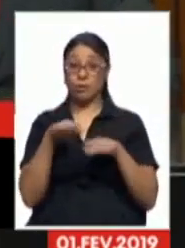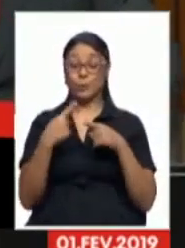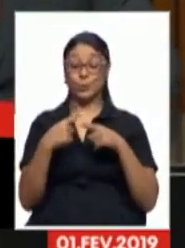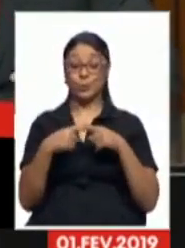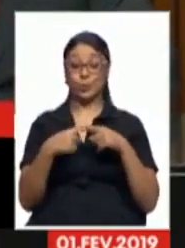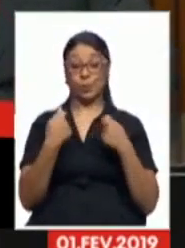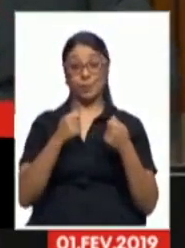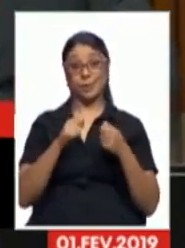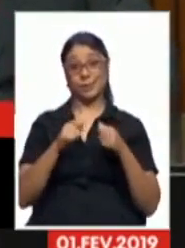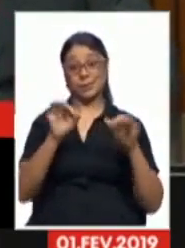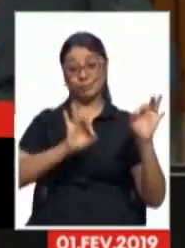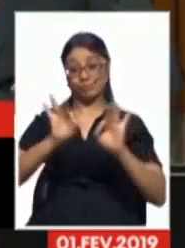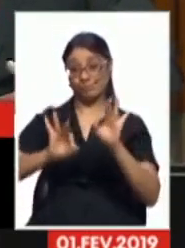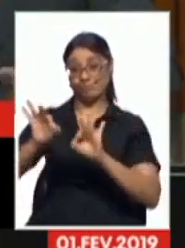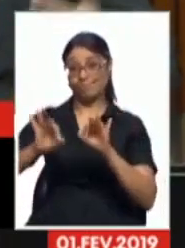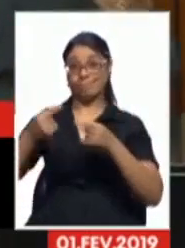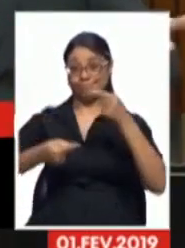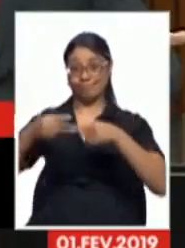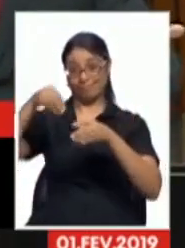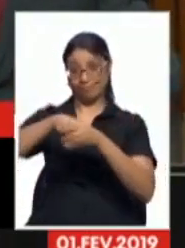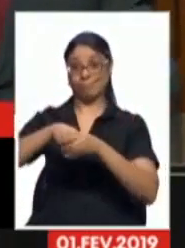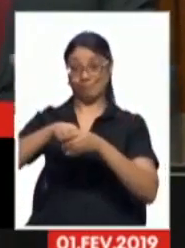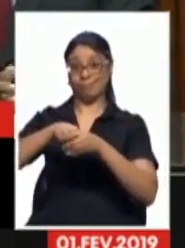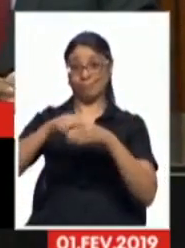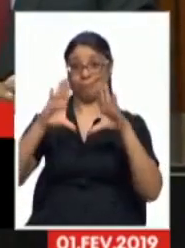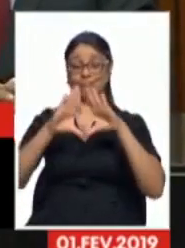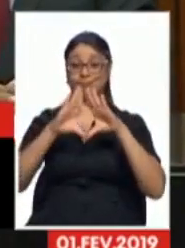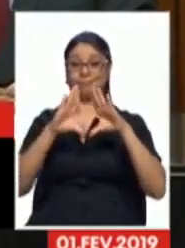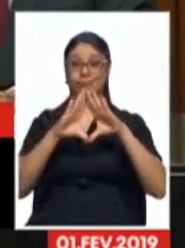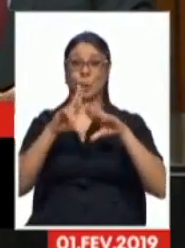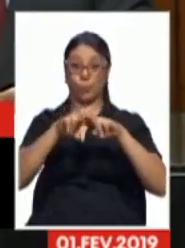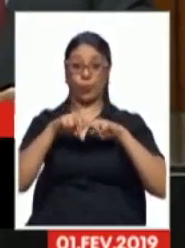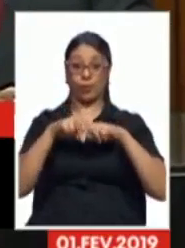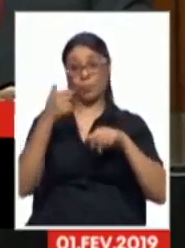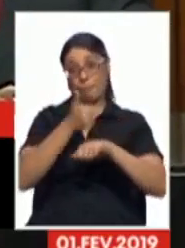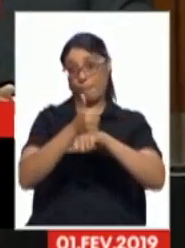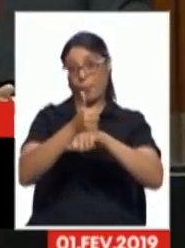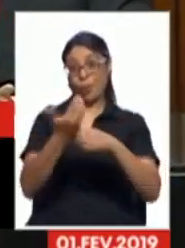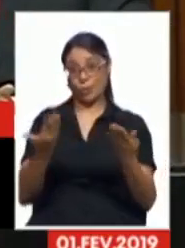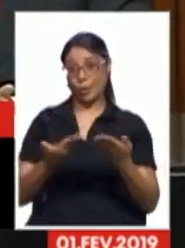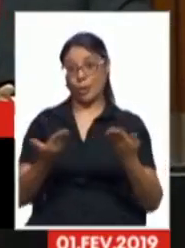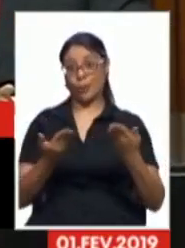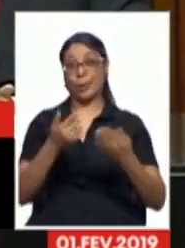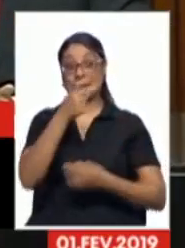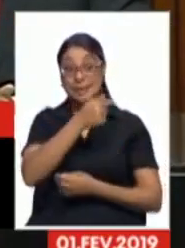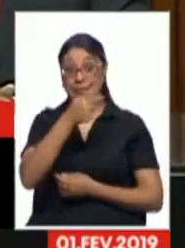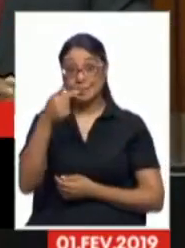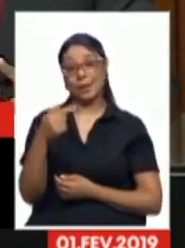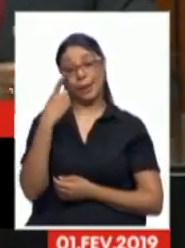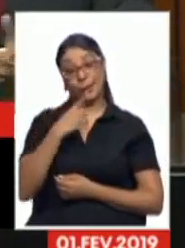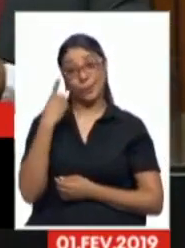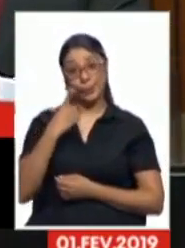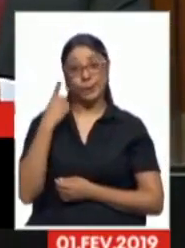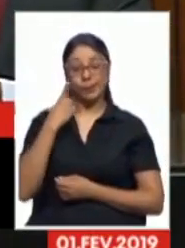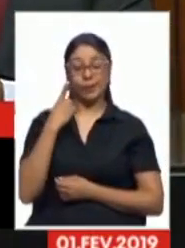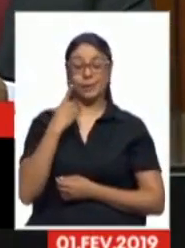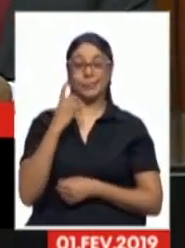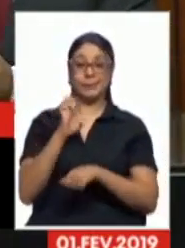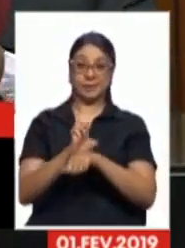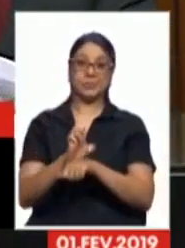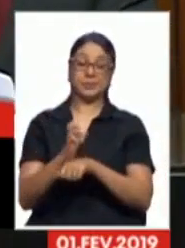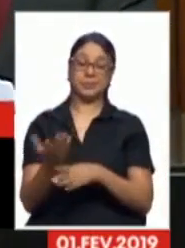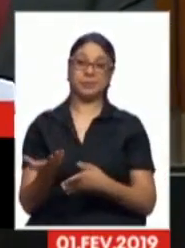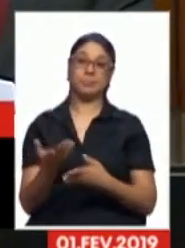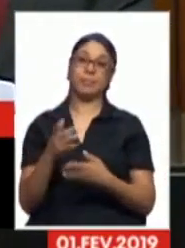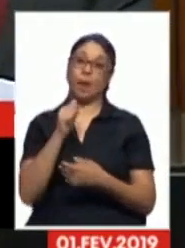se organizar também politicamente a partir dessa posse que nós acompanhamos de 77 deputados estaduais. Nós teremos ainda hoje